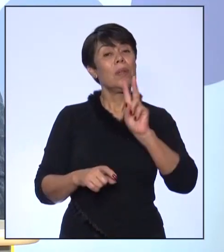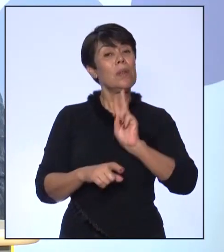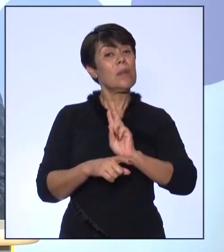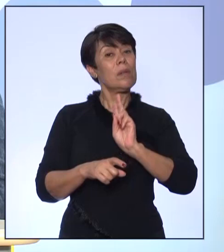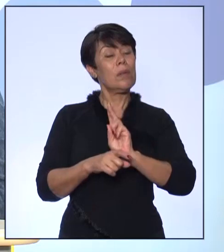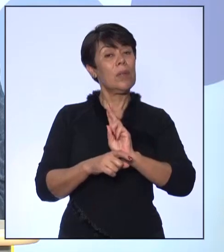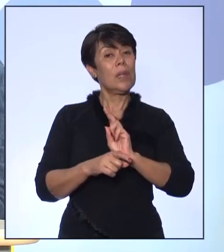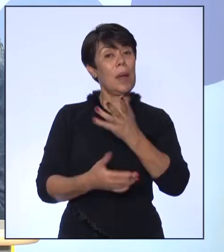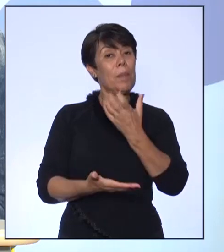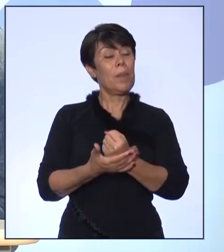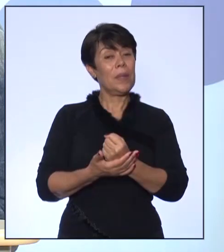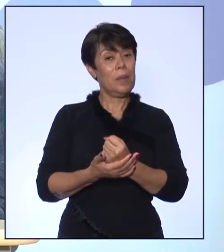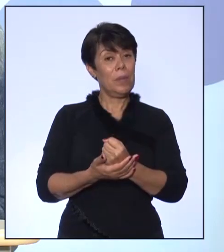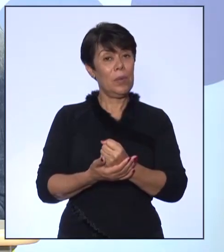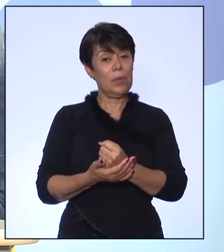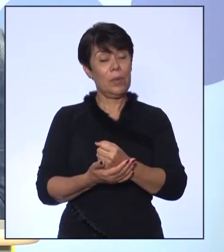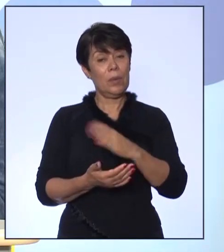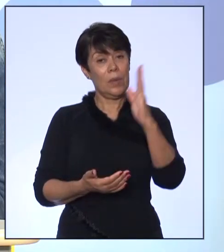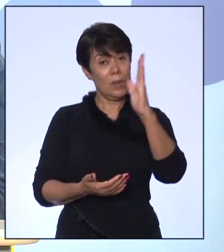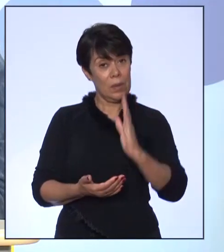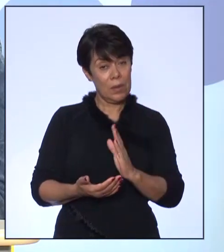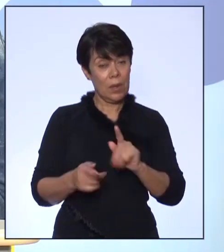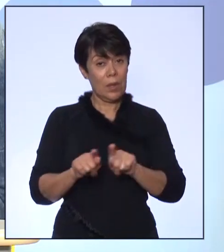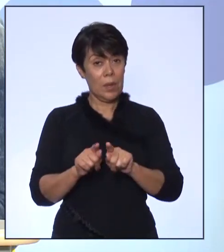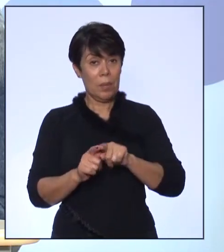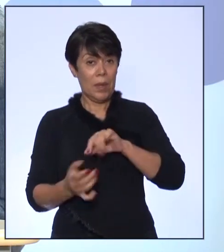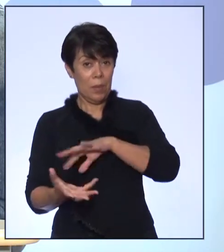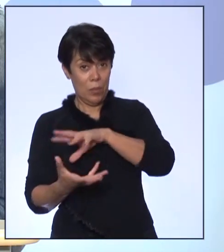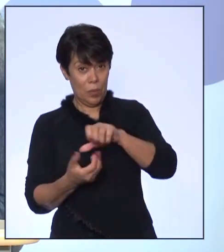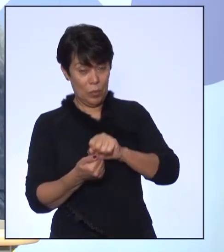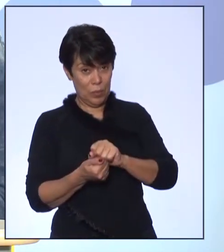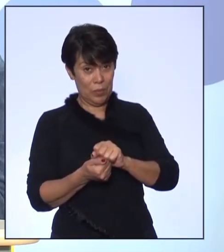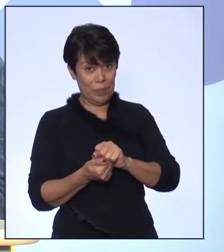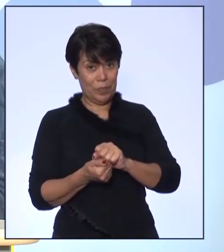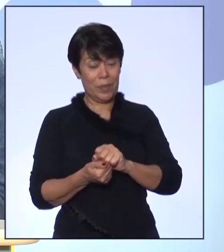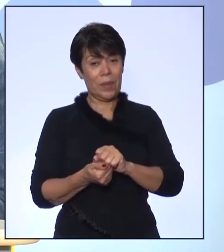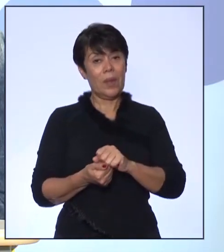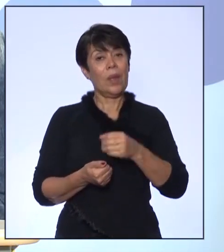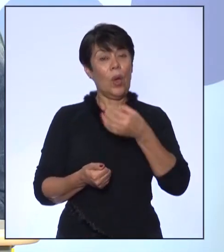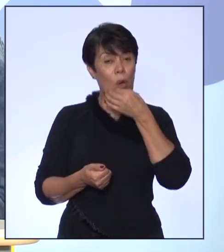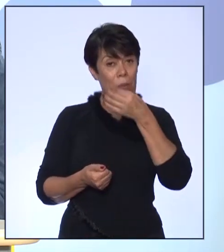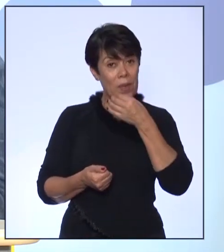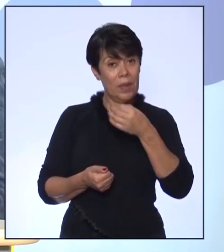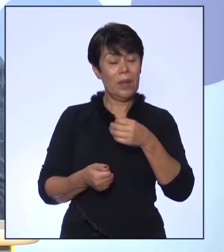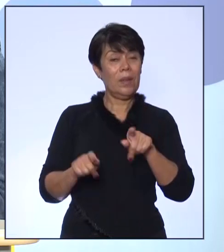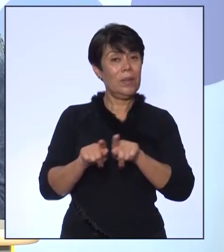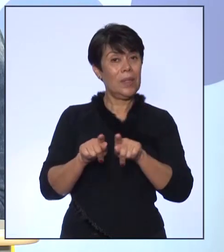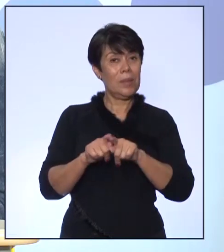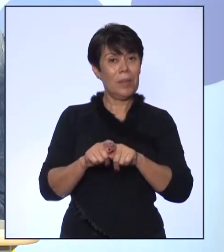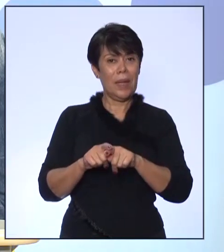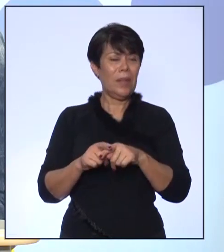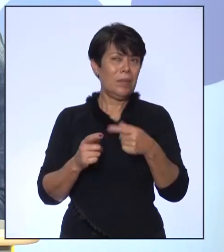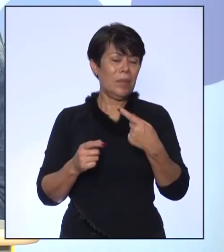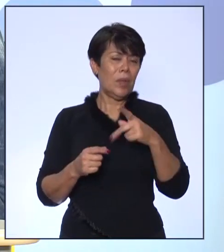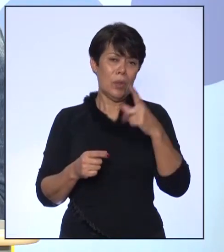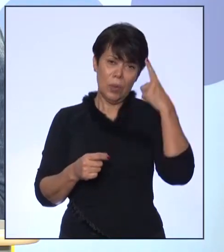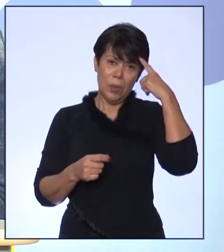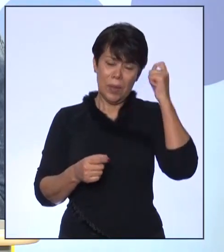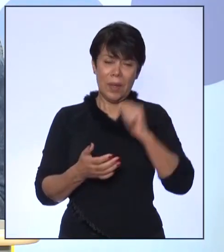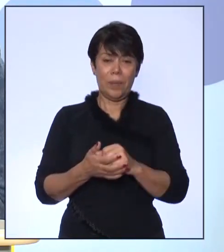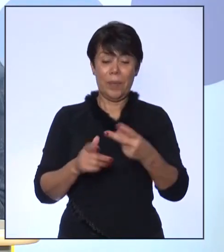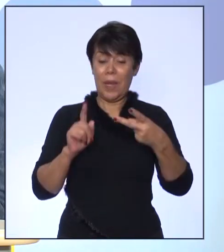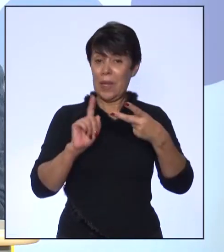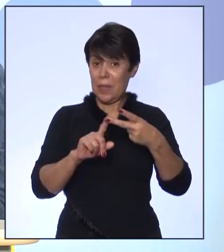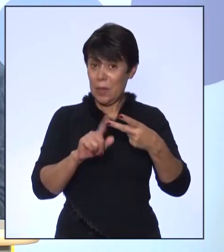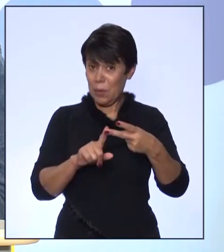patrimônio cultural nacional e mundial. Então, é a sua opinião e a opinião dos seus colegas, dos seus pares, tá? E depois, né, a